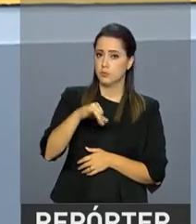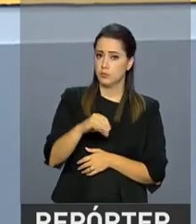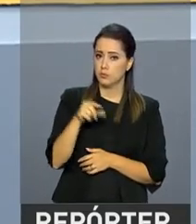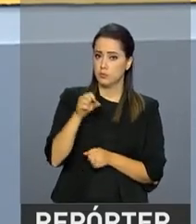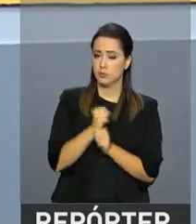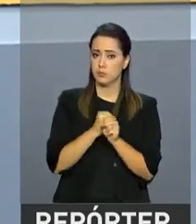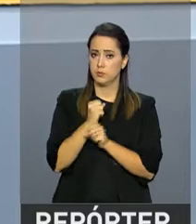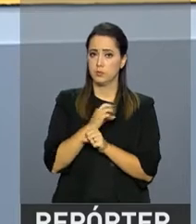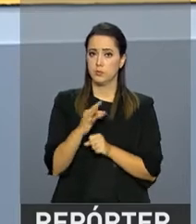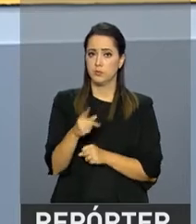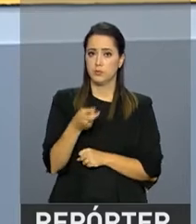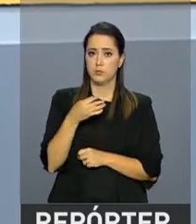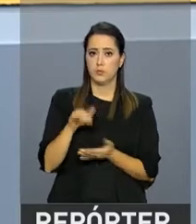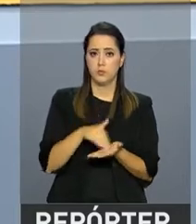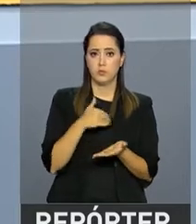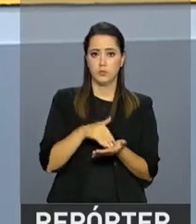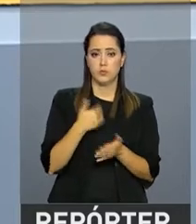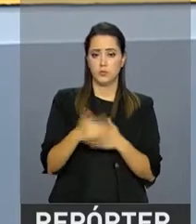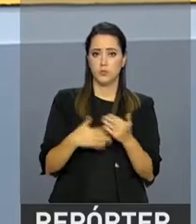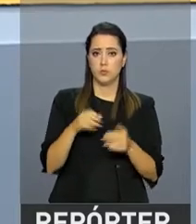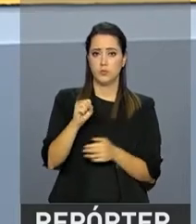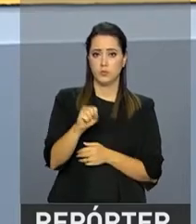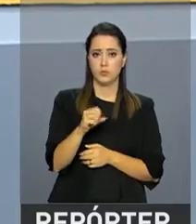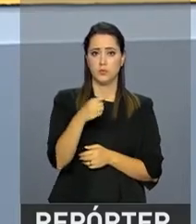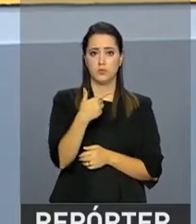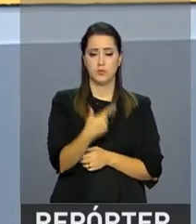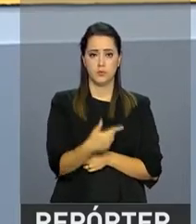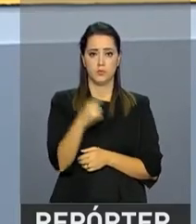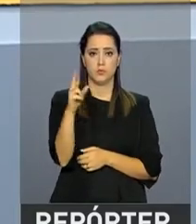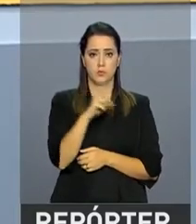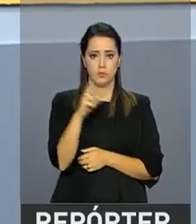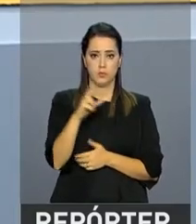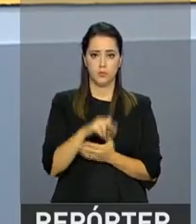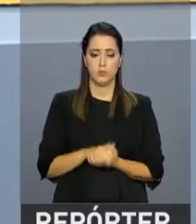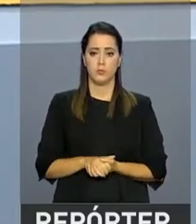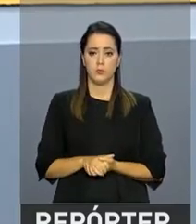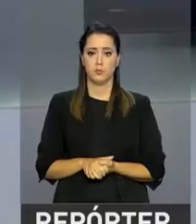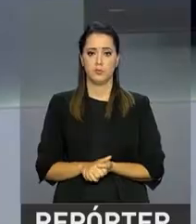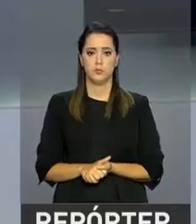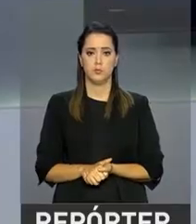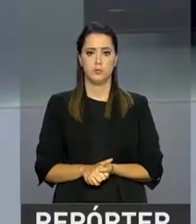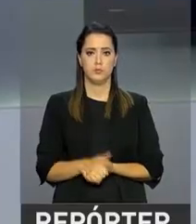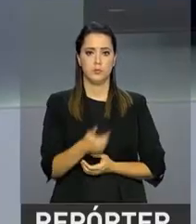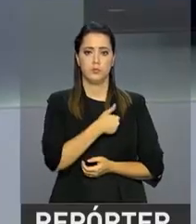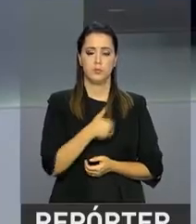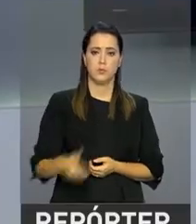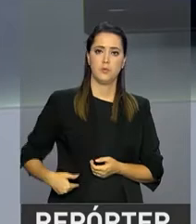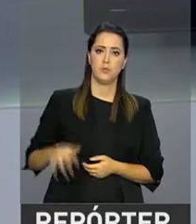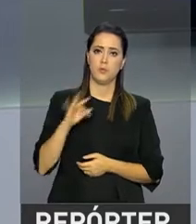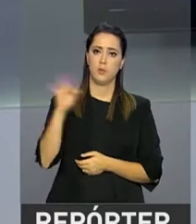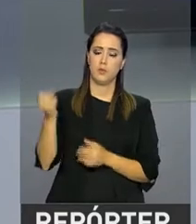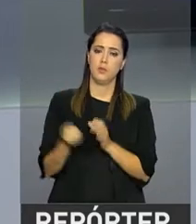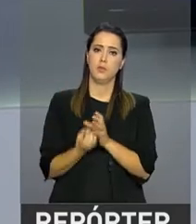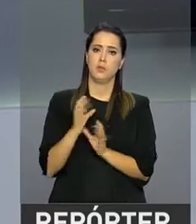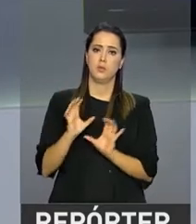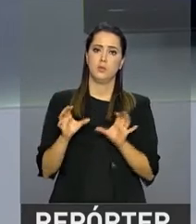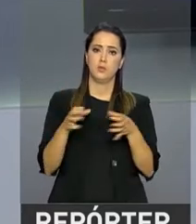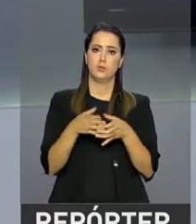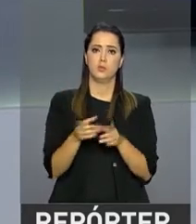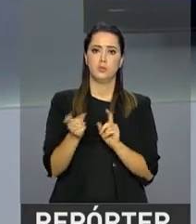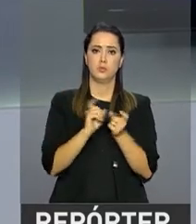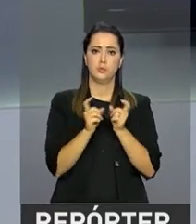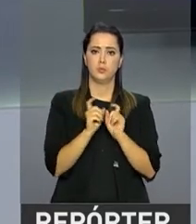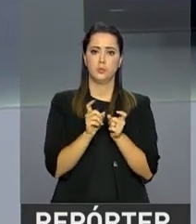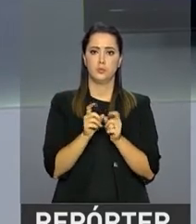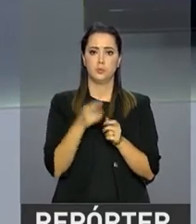maio deste ano a taxa de inscrição foi mantida em 82 reais o governo federal criou o comitê de gestão